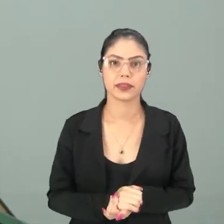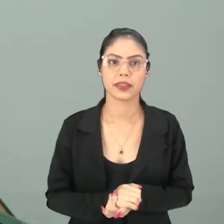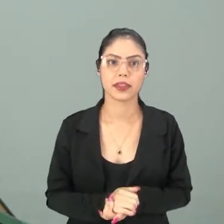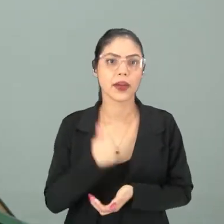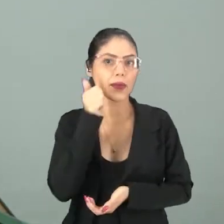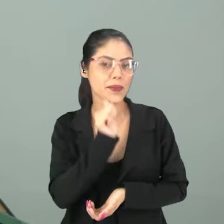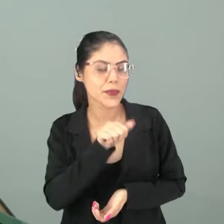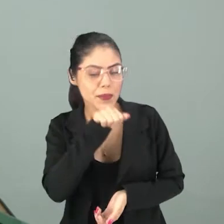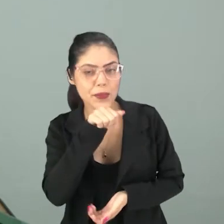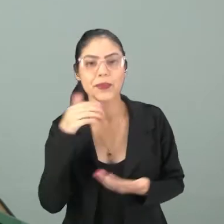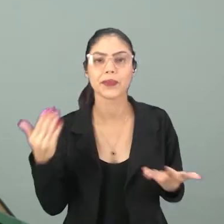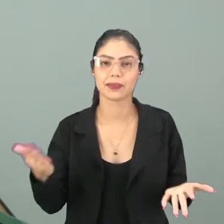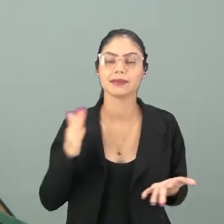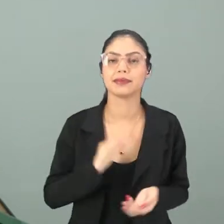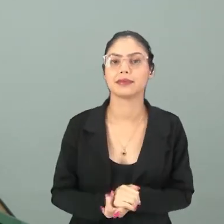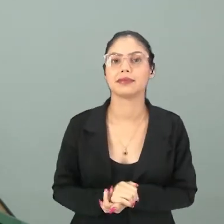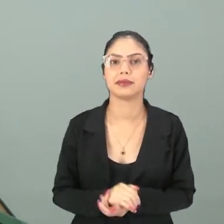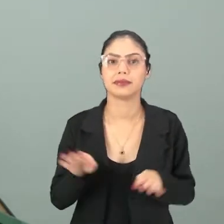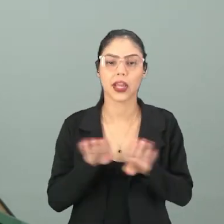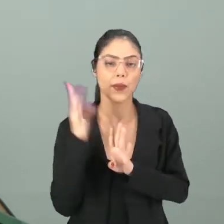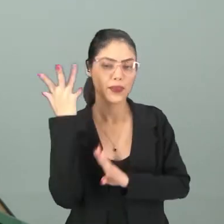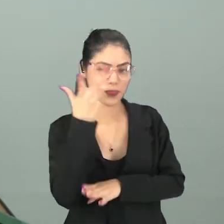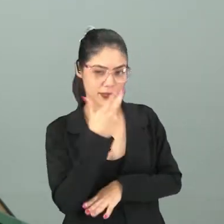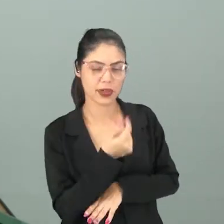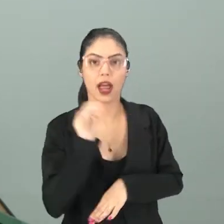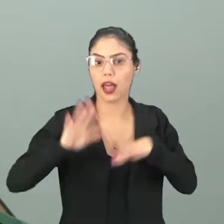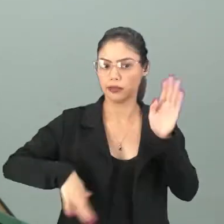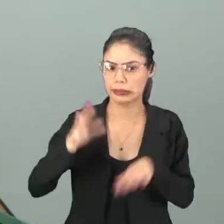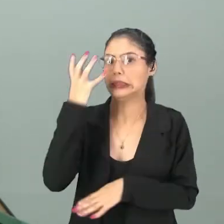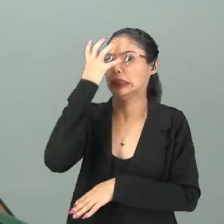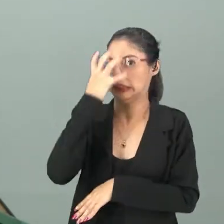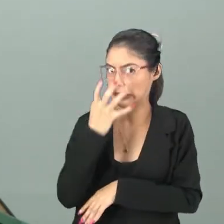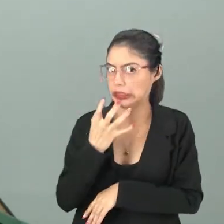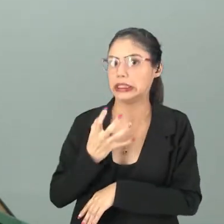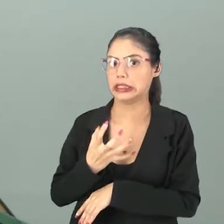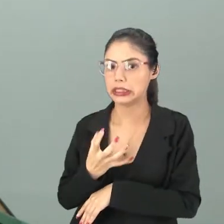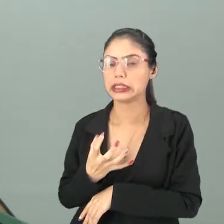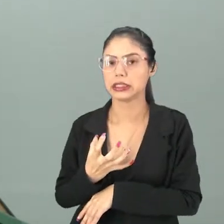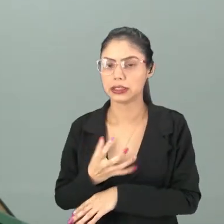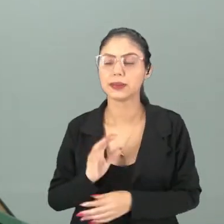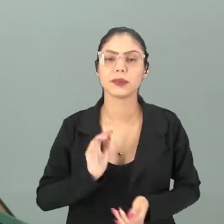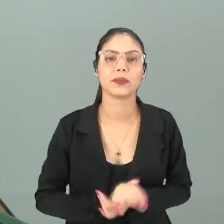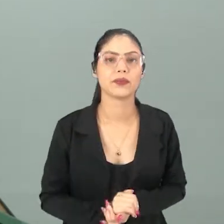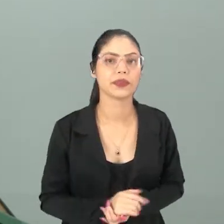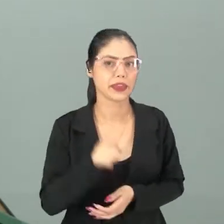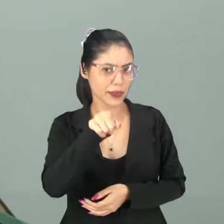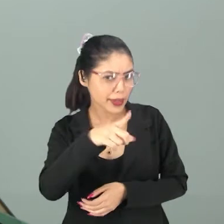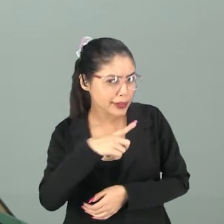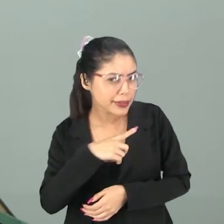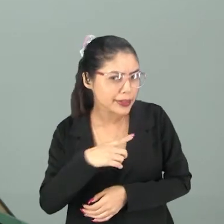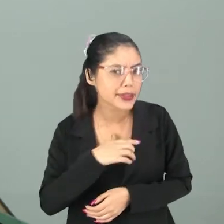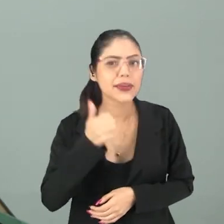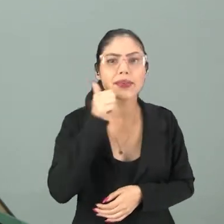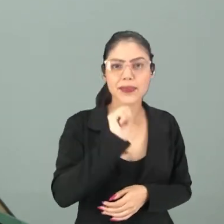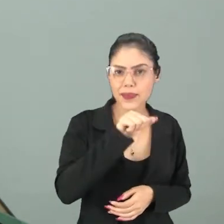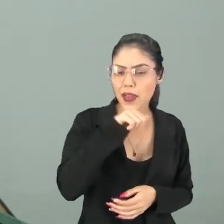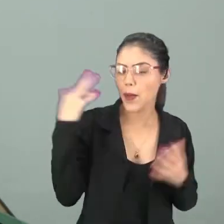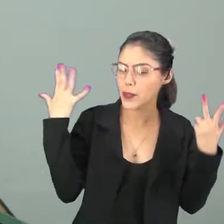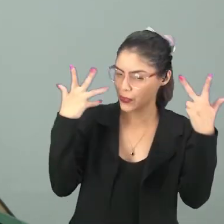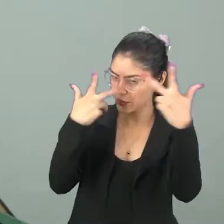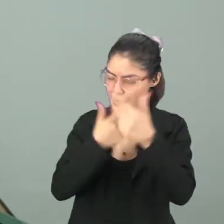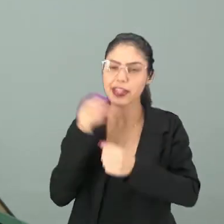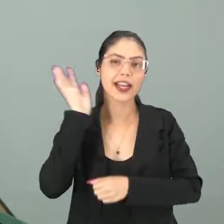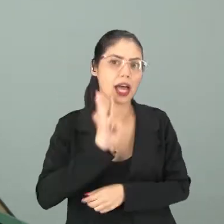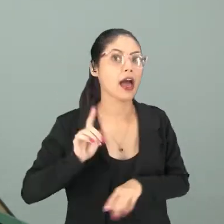a mãe, como era a mãe dele, que a mãe dele era bonita, mas às vezes era brava, né? Você tem uma mãe assim aí, que é